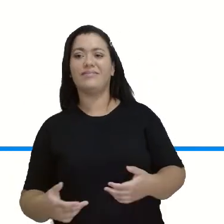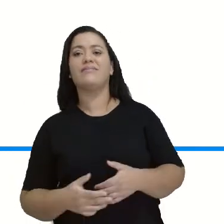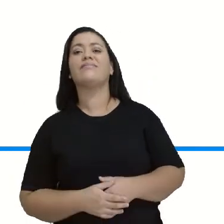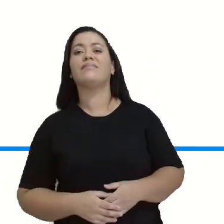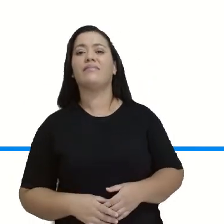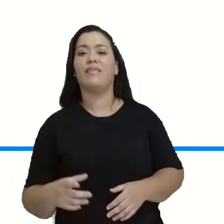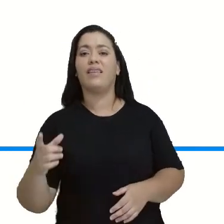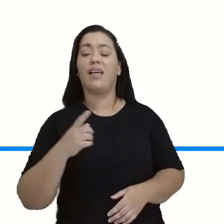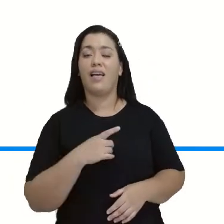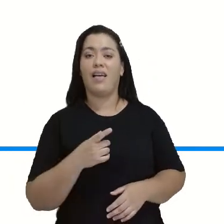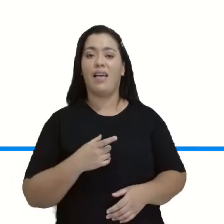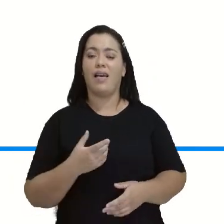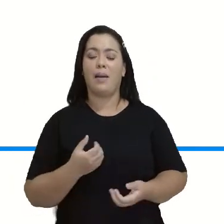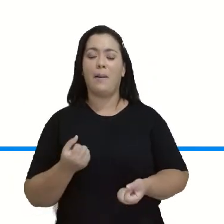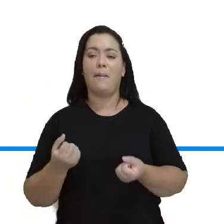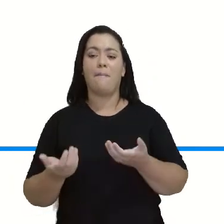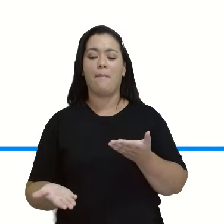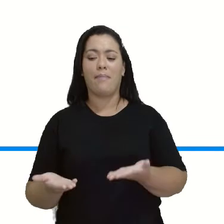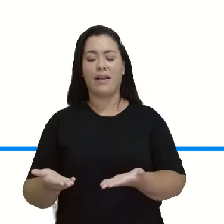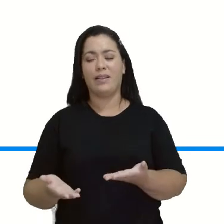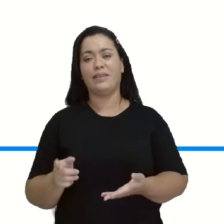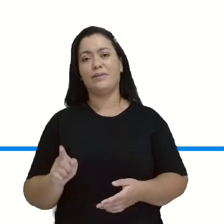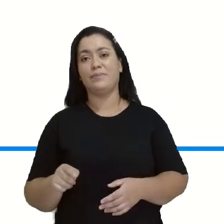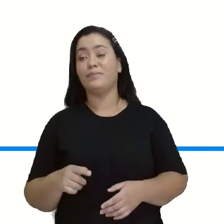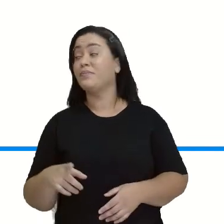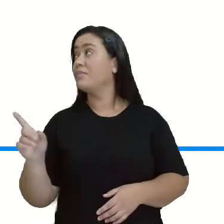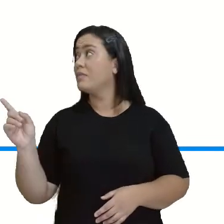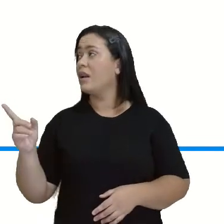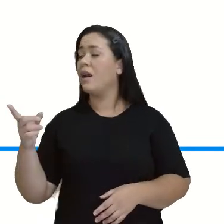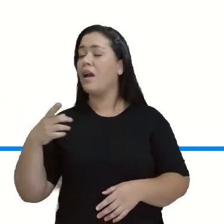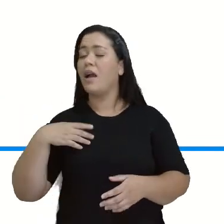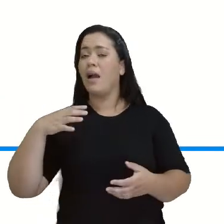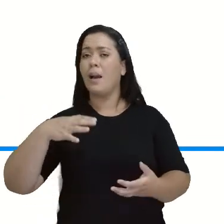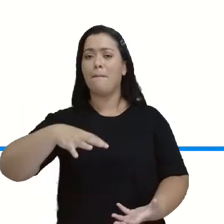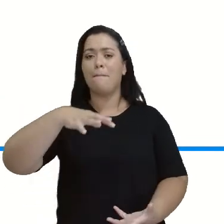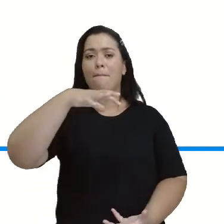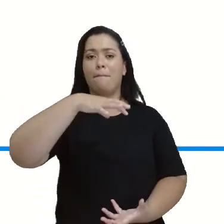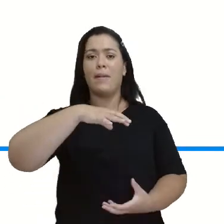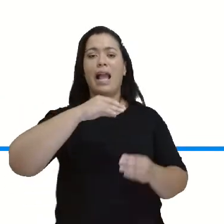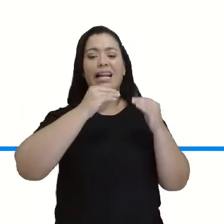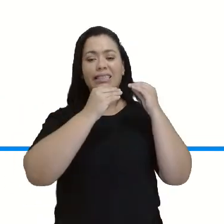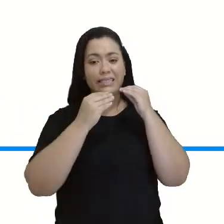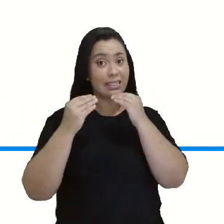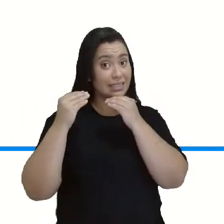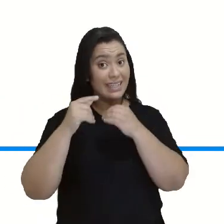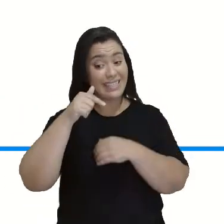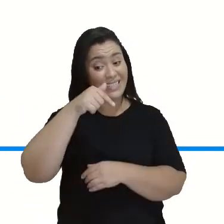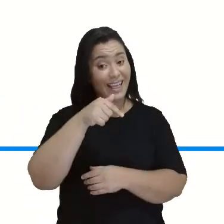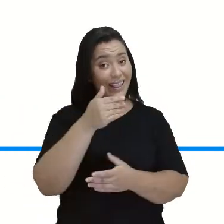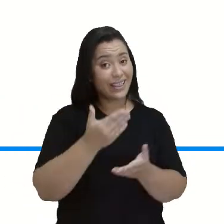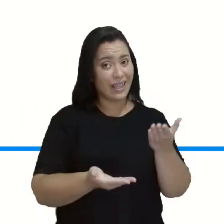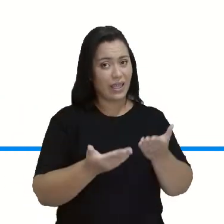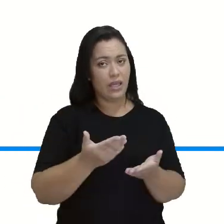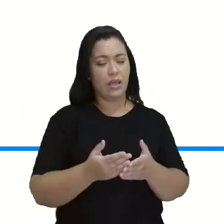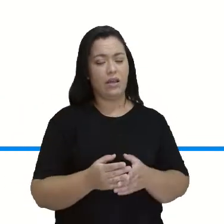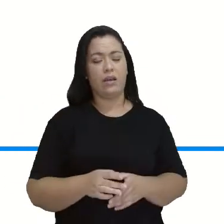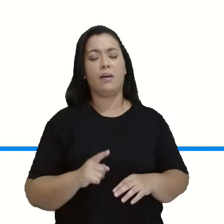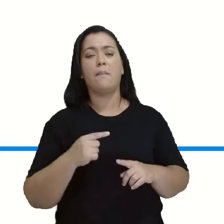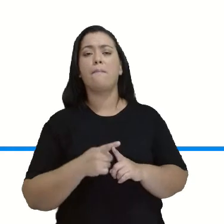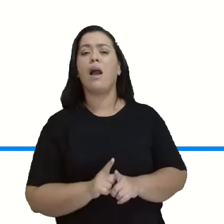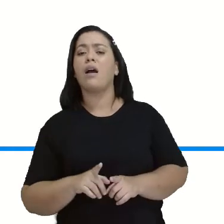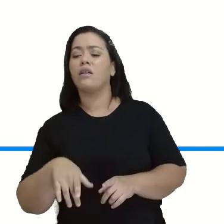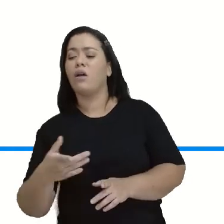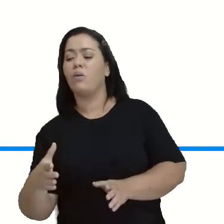as balanças digitais. A melancia está pesando 7 quilos. Só que na outra balança